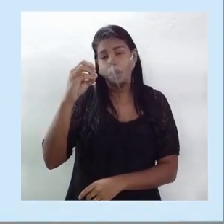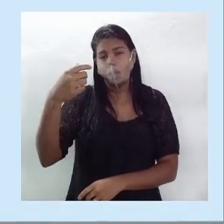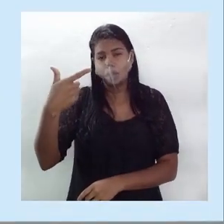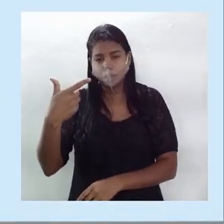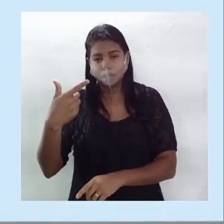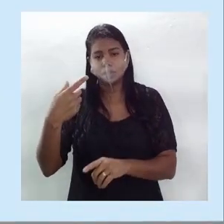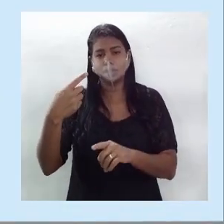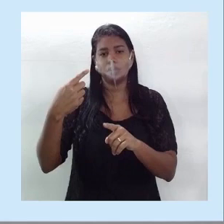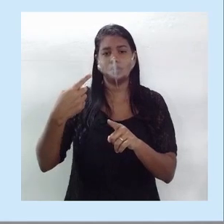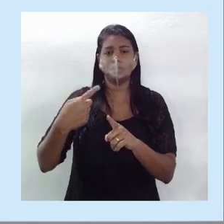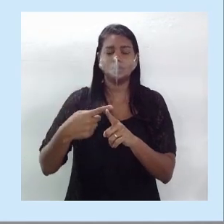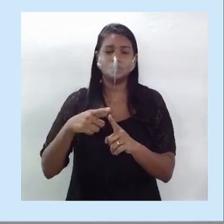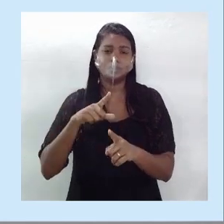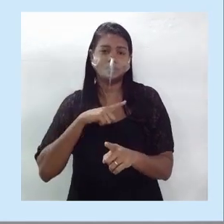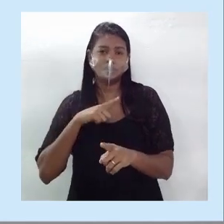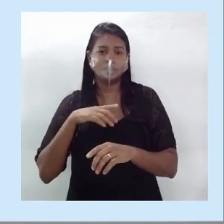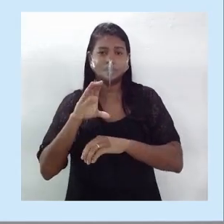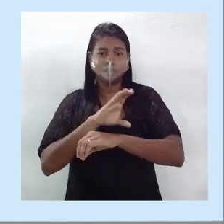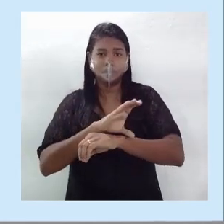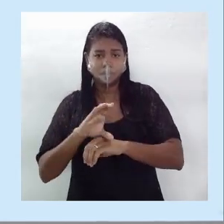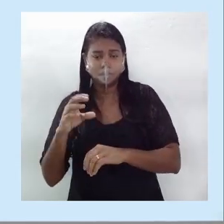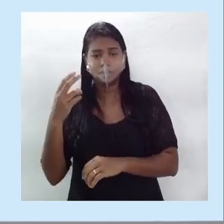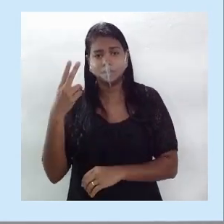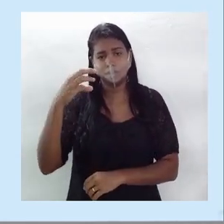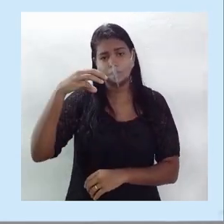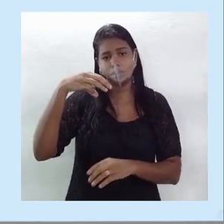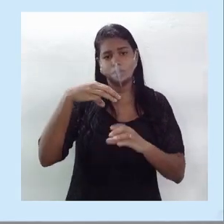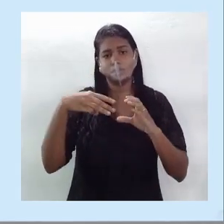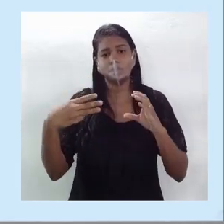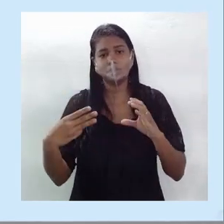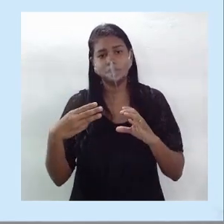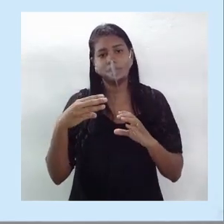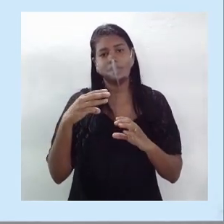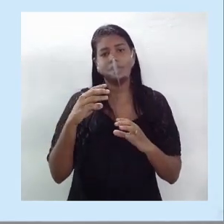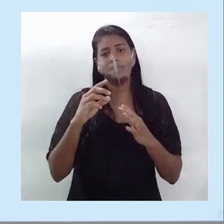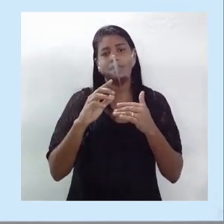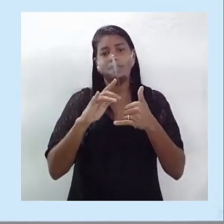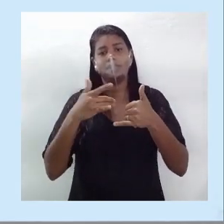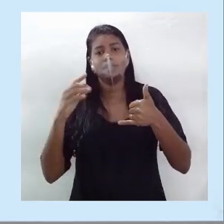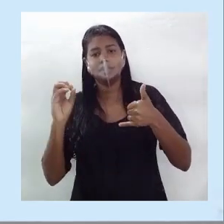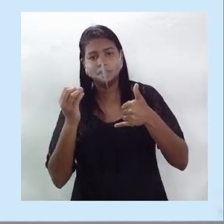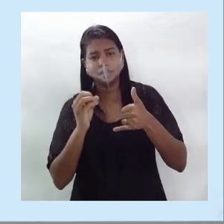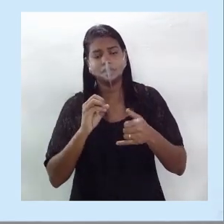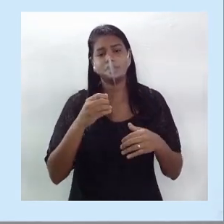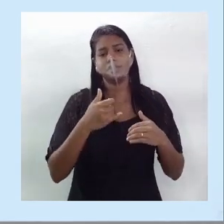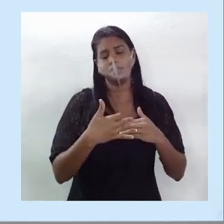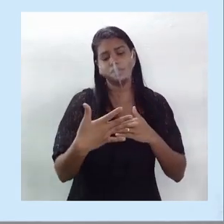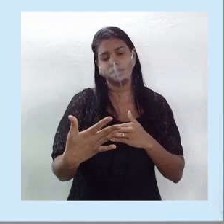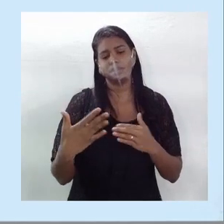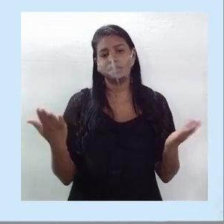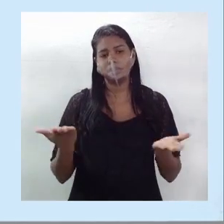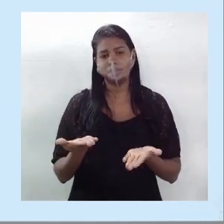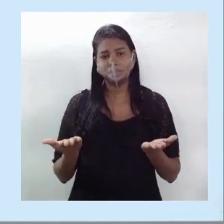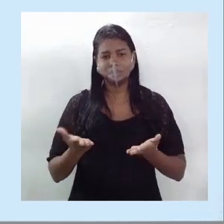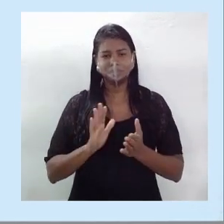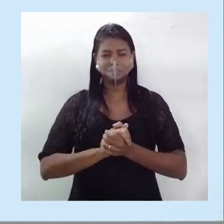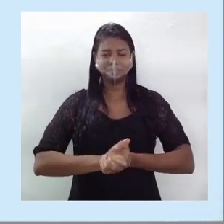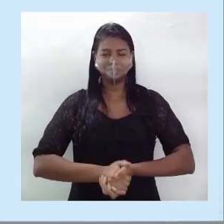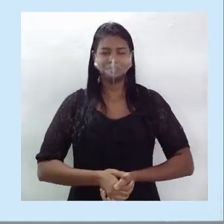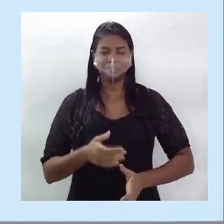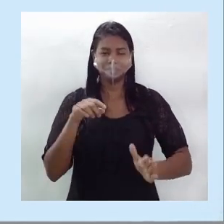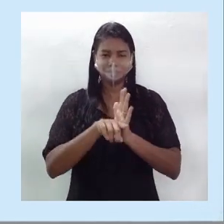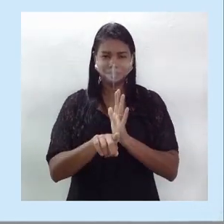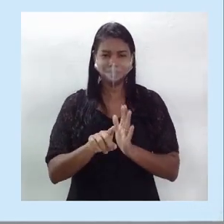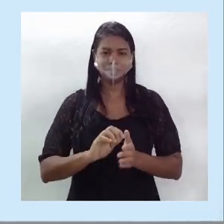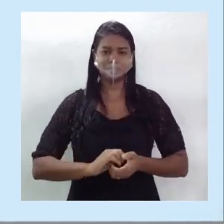tenho duas moléculas de oxigênio. Bom, continuando as nossas